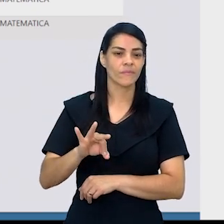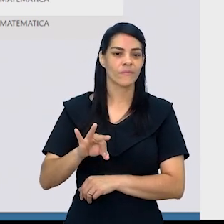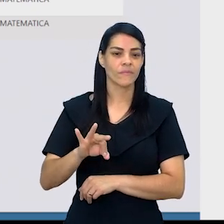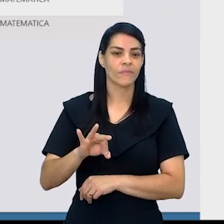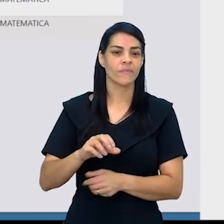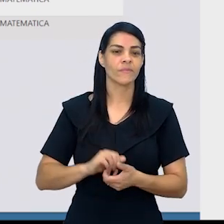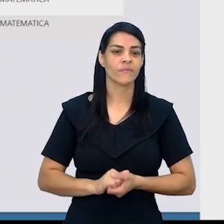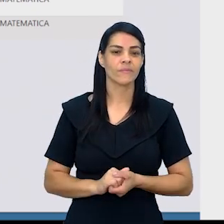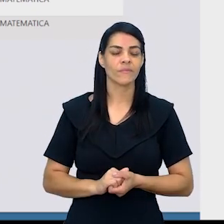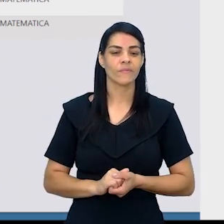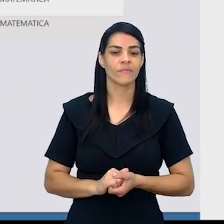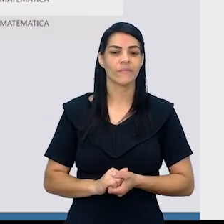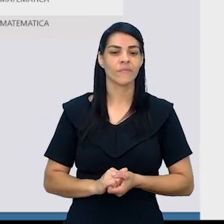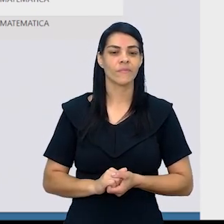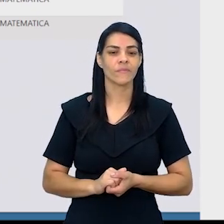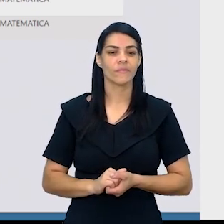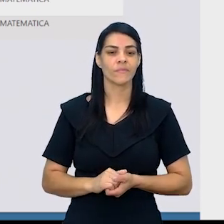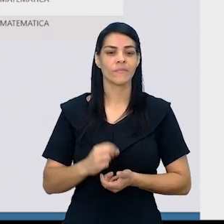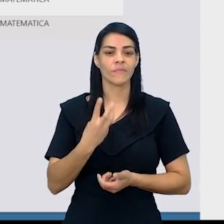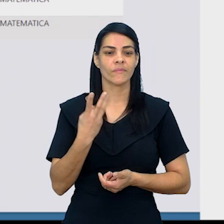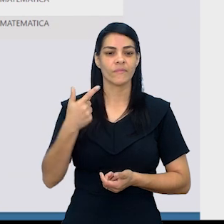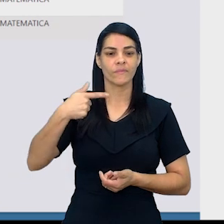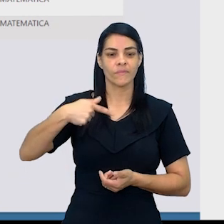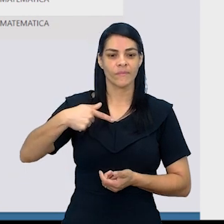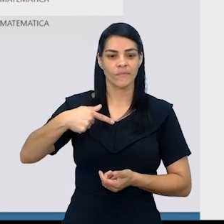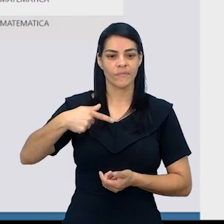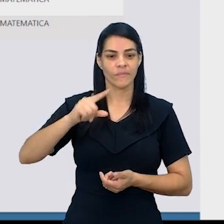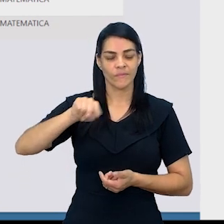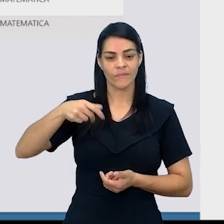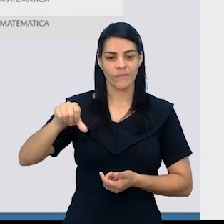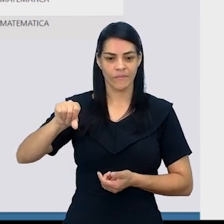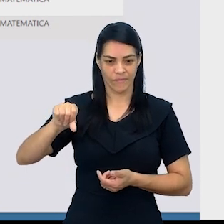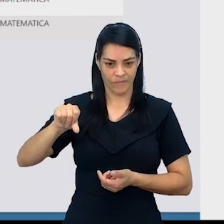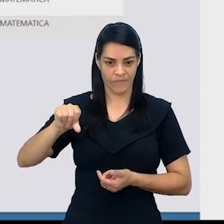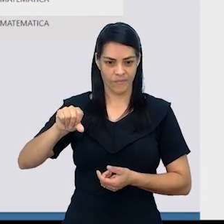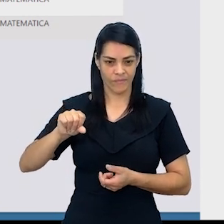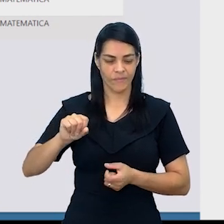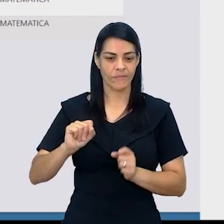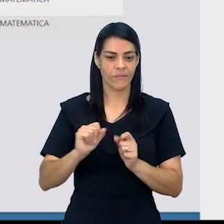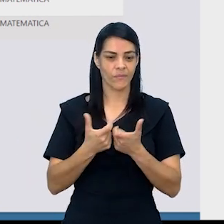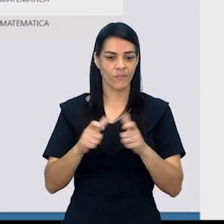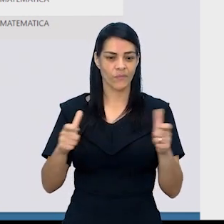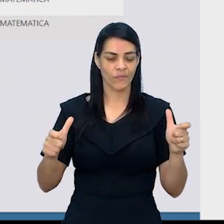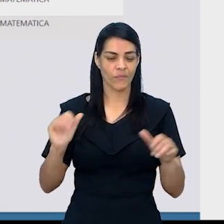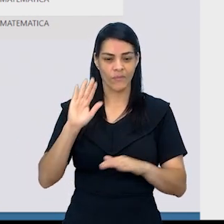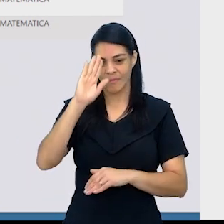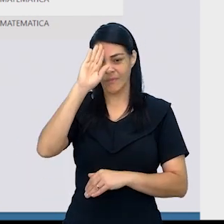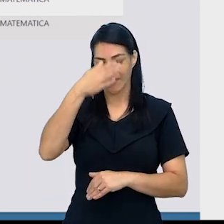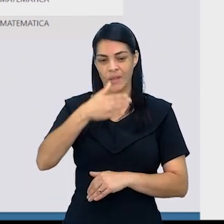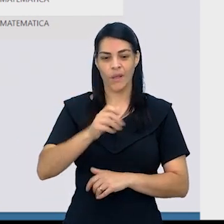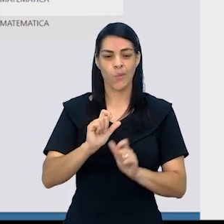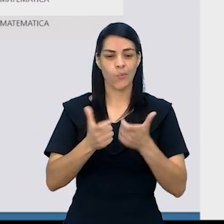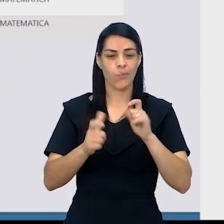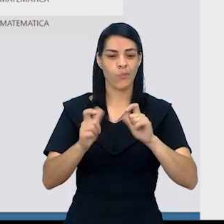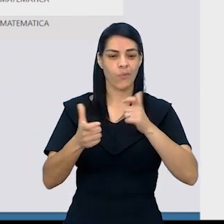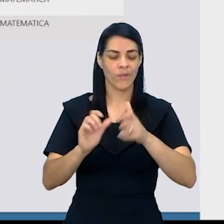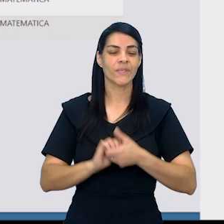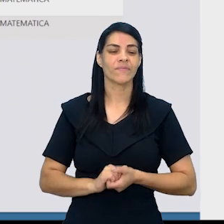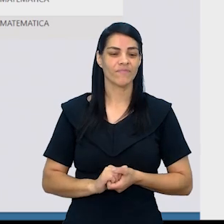propriedades geométricas e 37,9 grandezas diretamente proporcionais